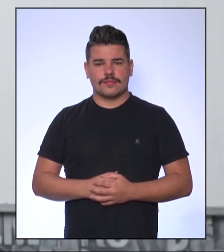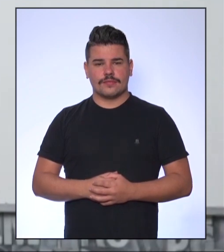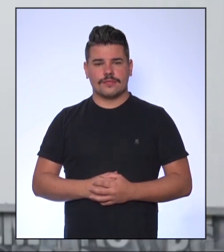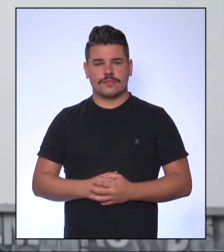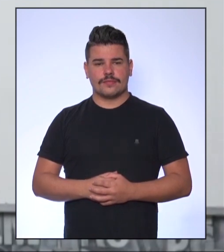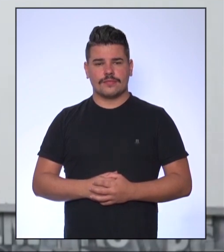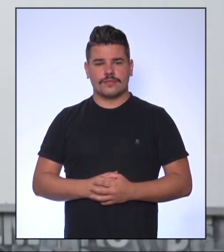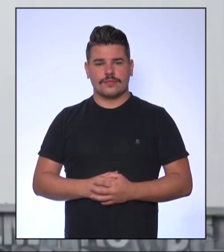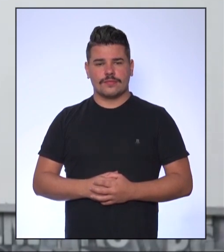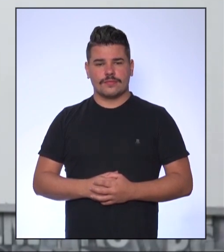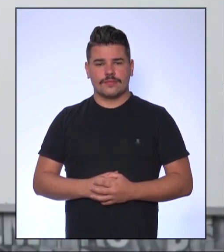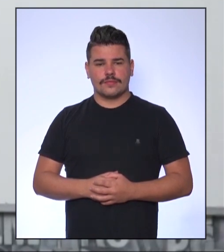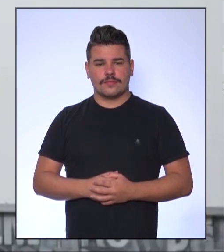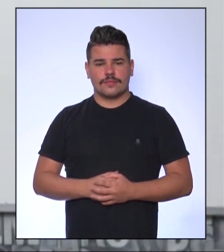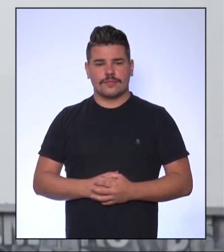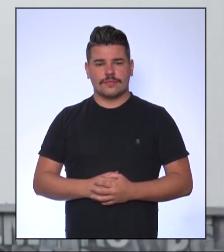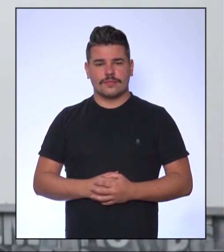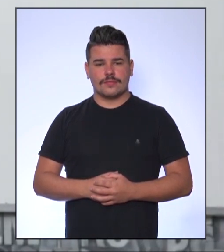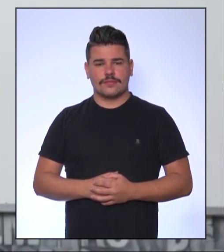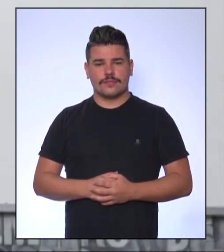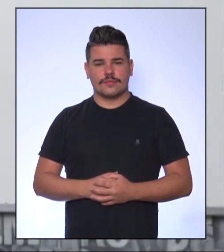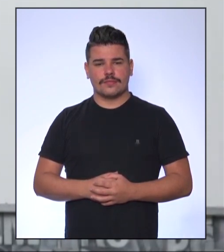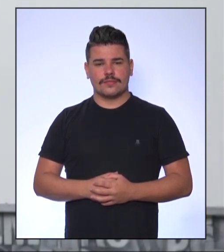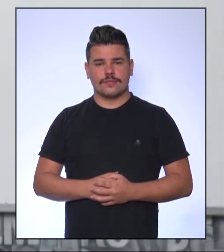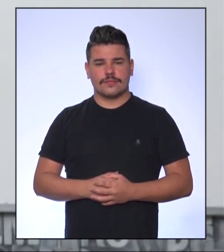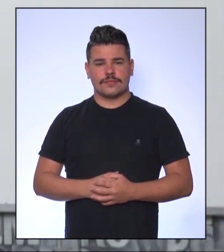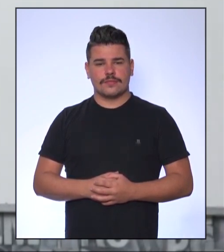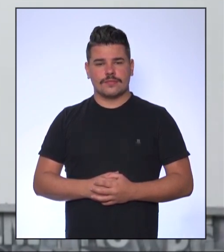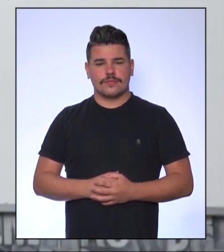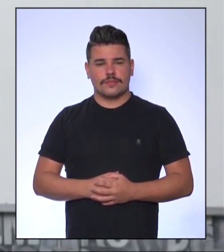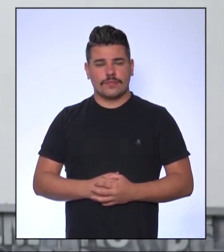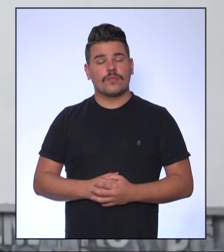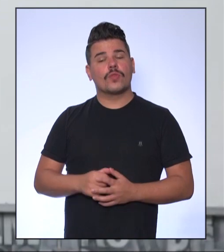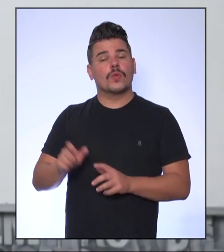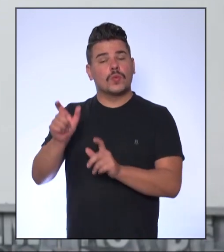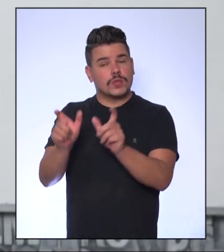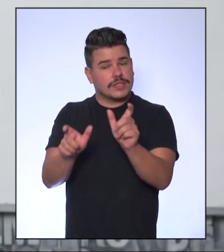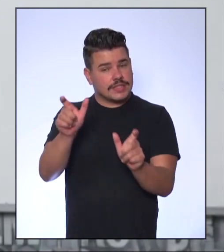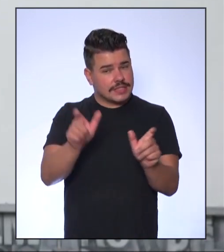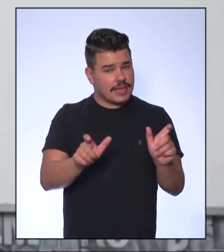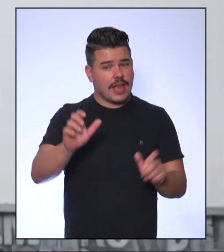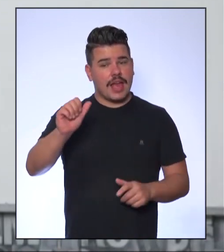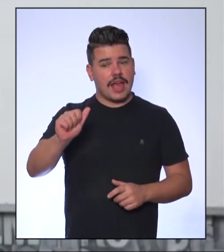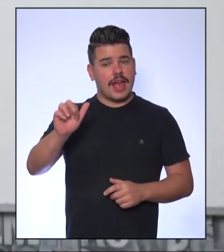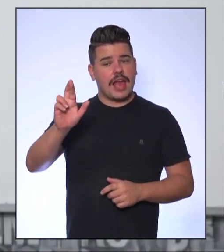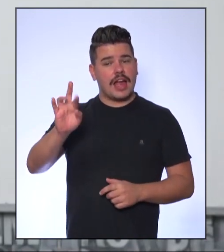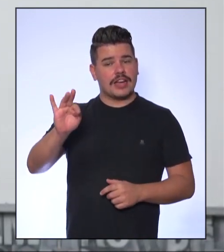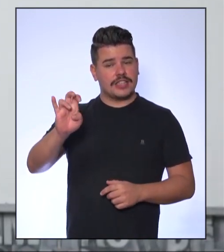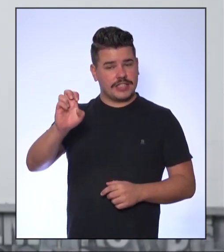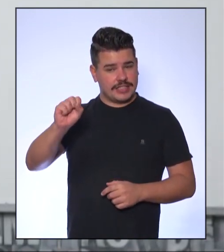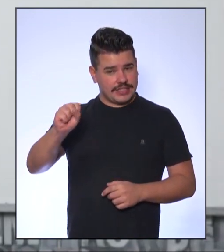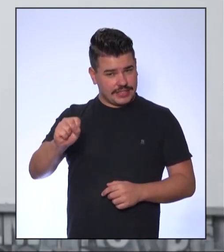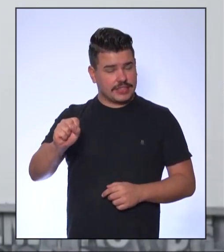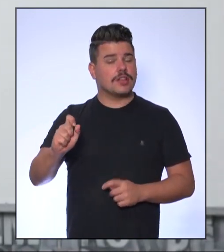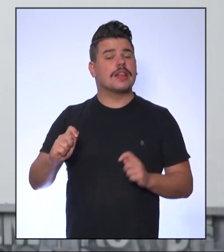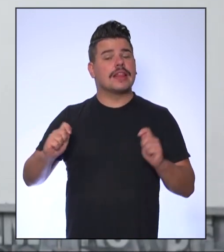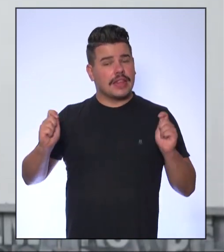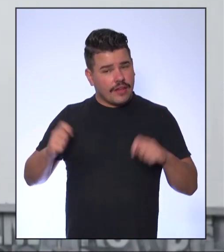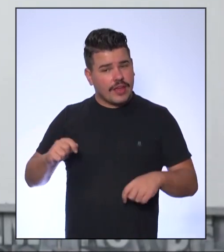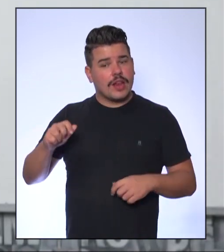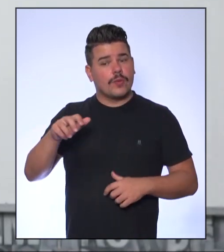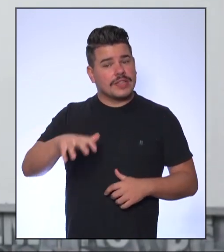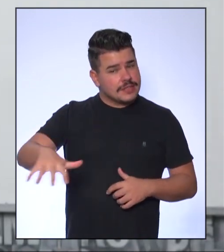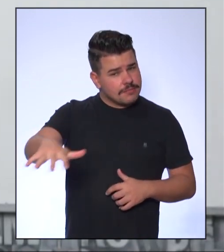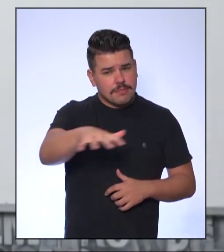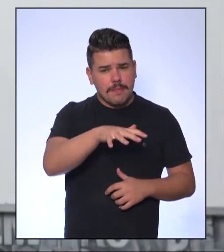espaço. Professor, como assim os artistas voltaram a ter espaço? É muito simples.